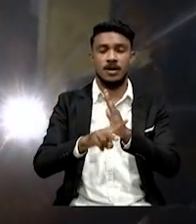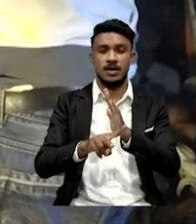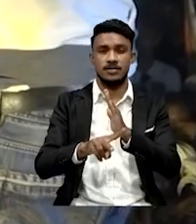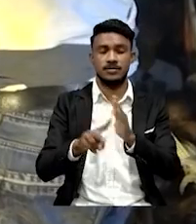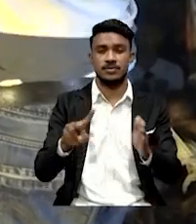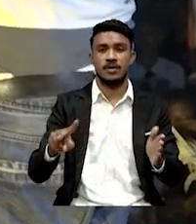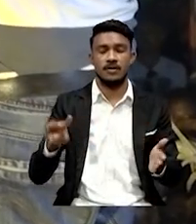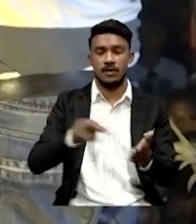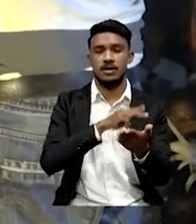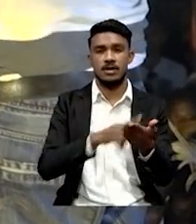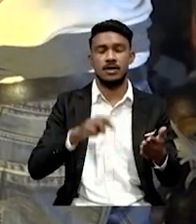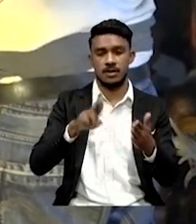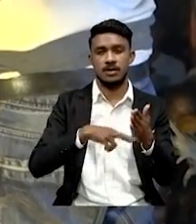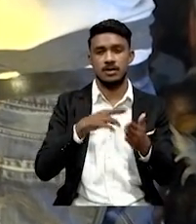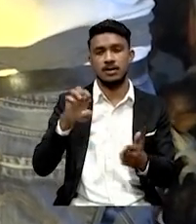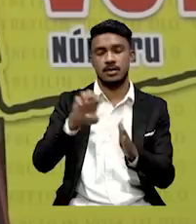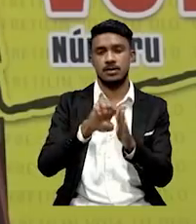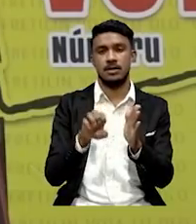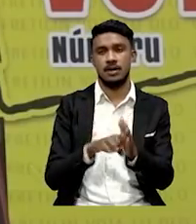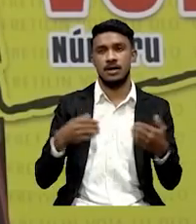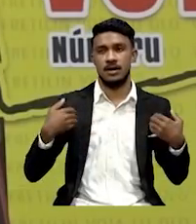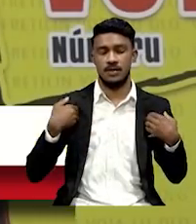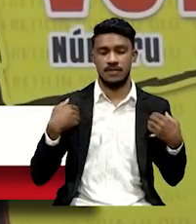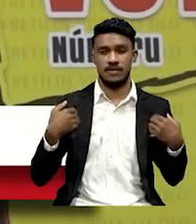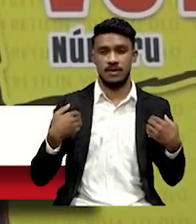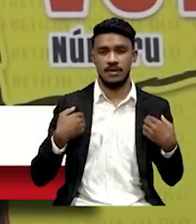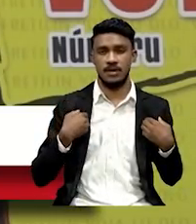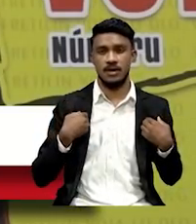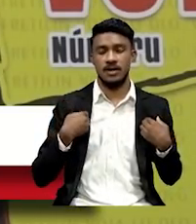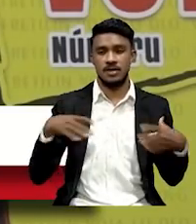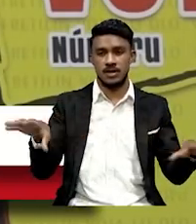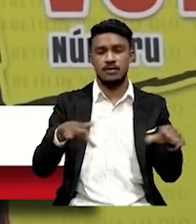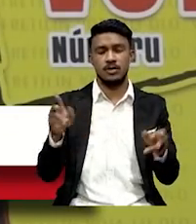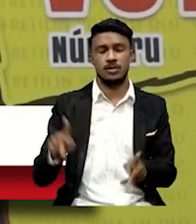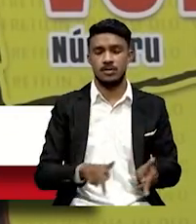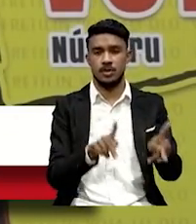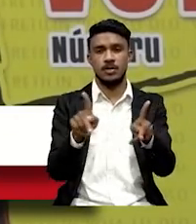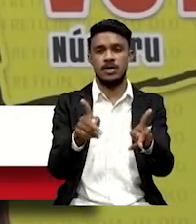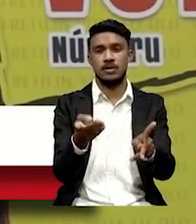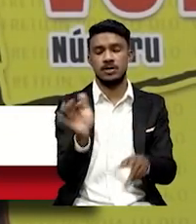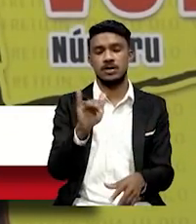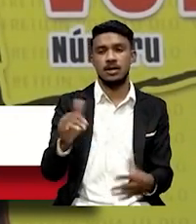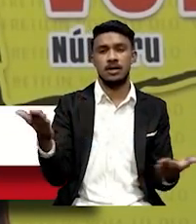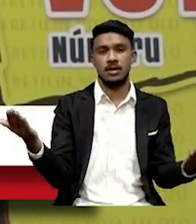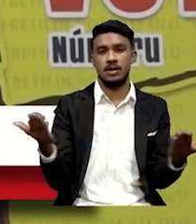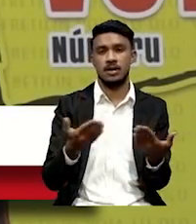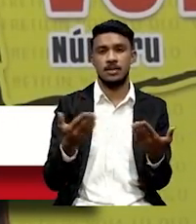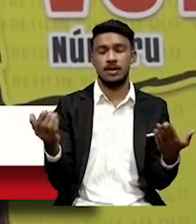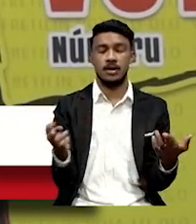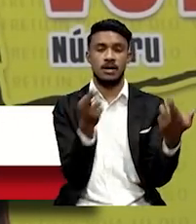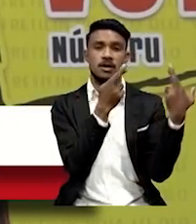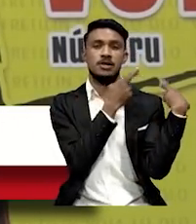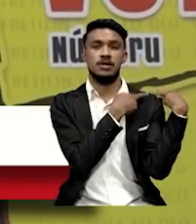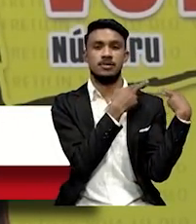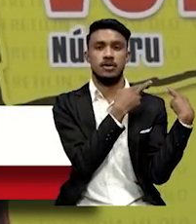abril de 2022, já sabe, instituição pública será nebe